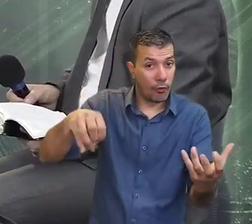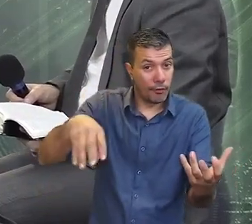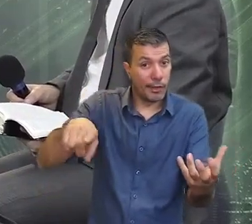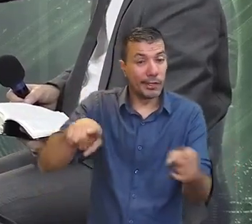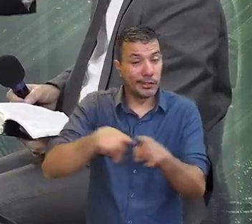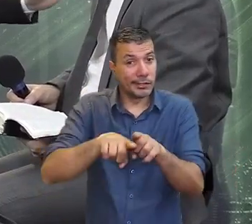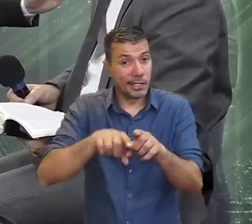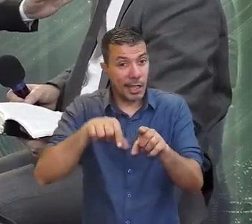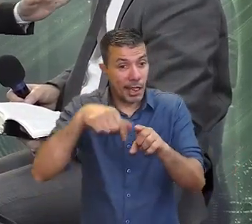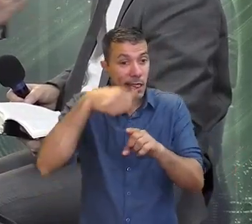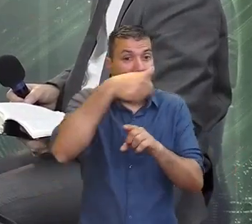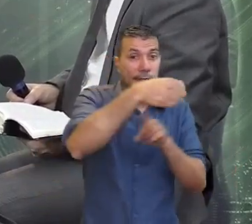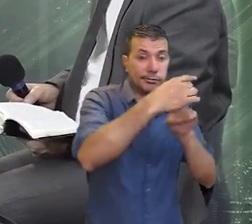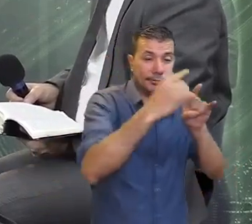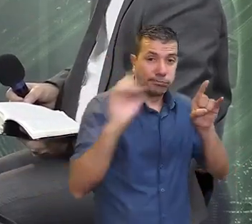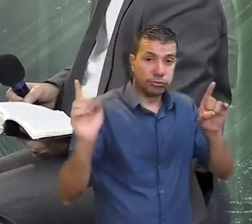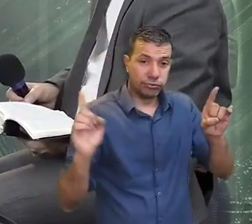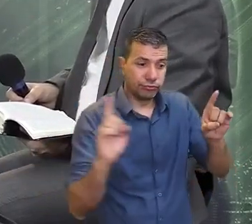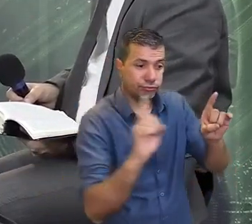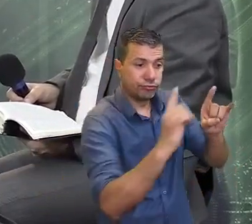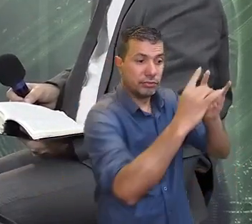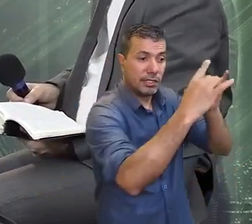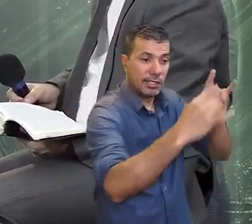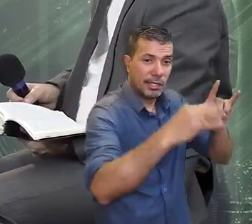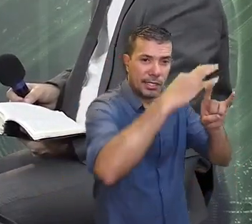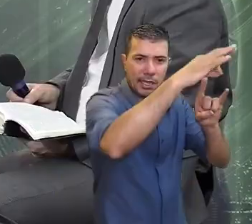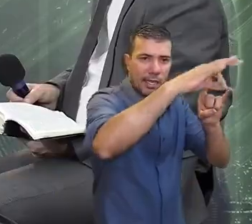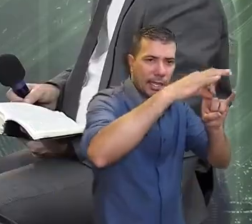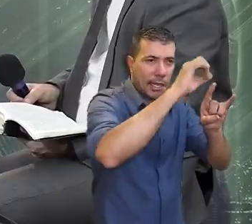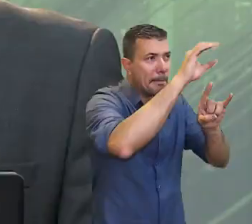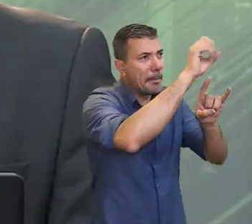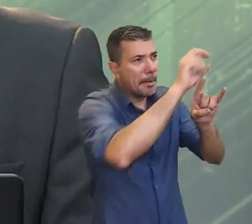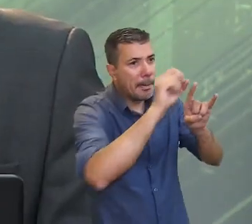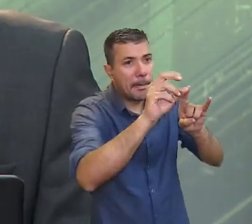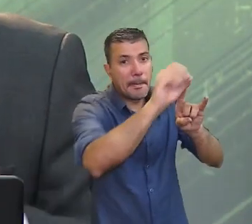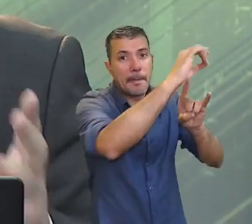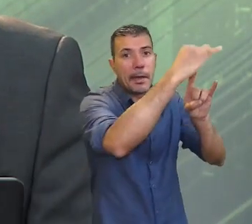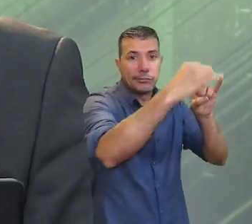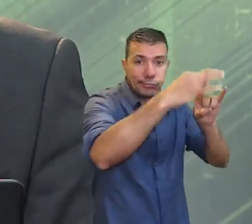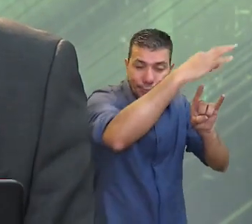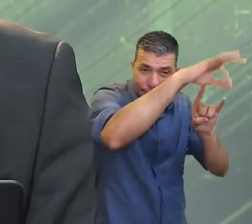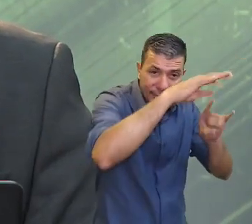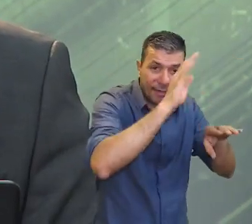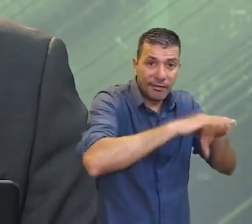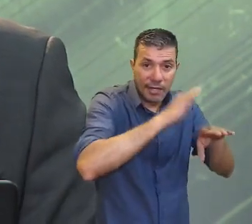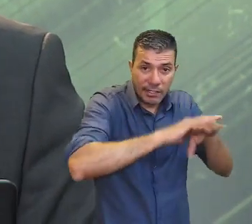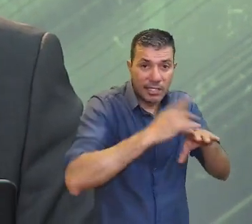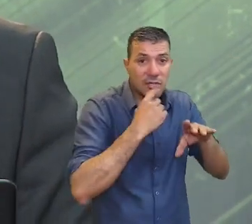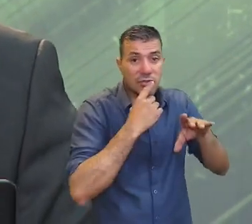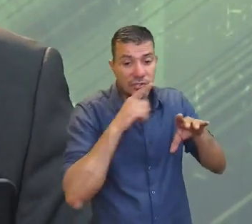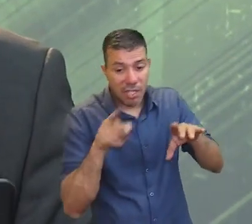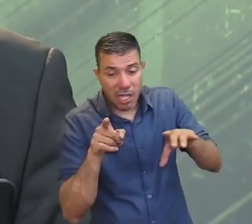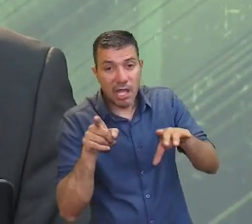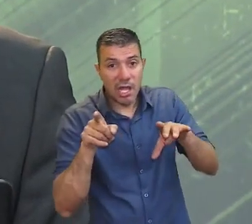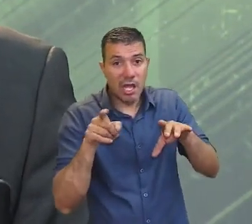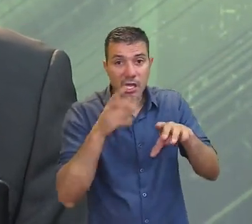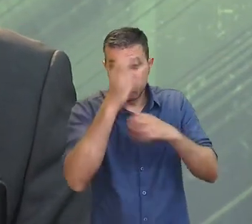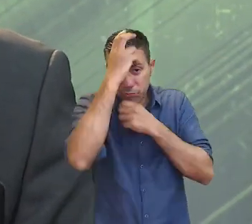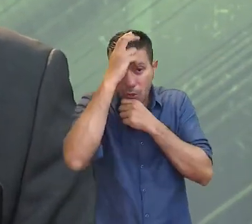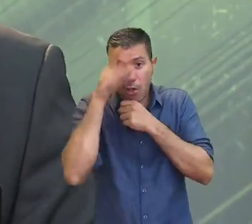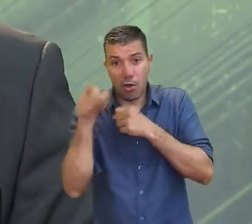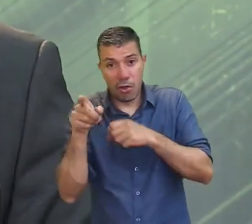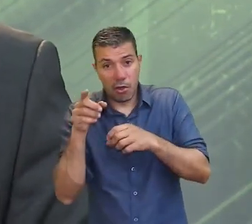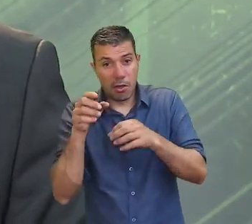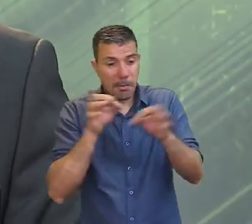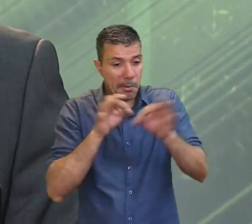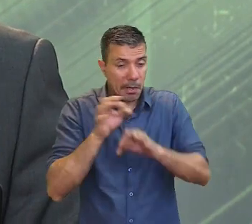ele leva para dentro do santuário, fazendo toda aquela expiação. Ele volta para fazer através do sangue desse bode sobre